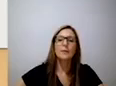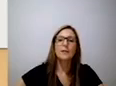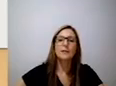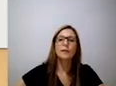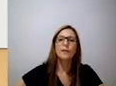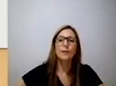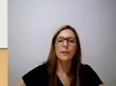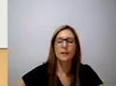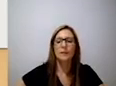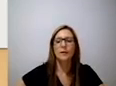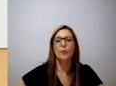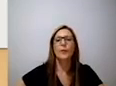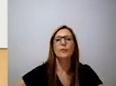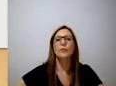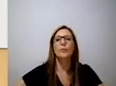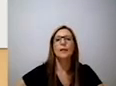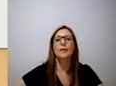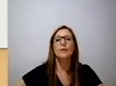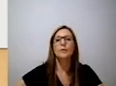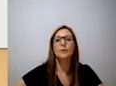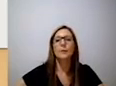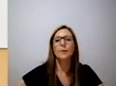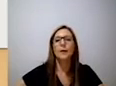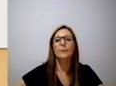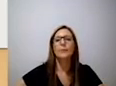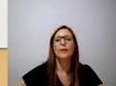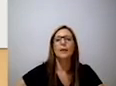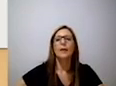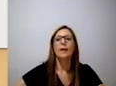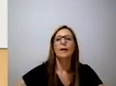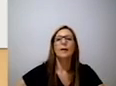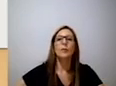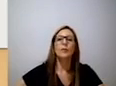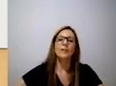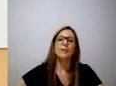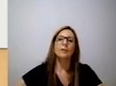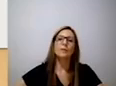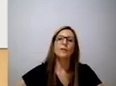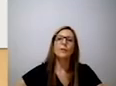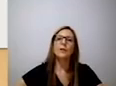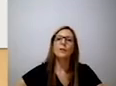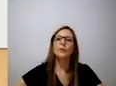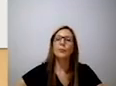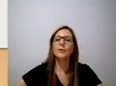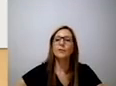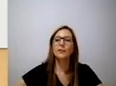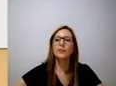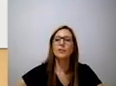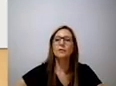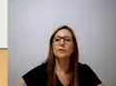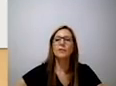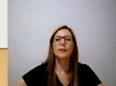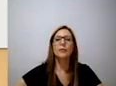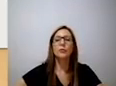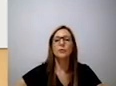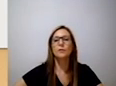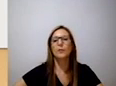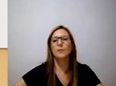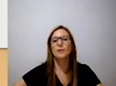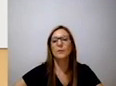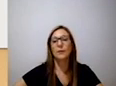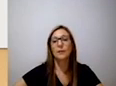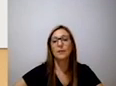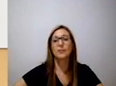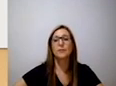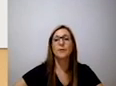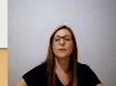A camisinha feminina é um método mecânico também. Ela é uma versão feminina do preservativo, que atua de